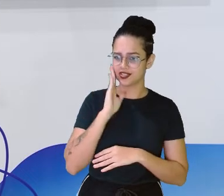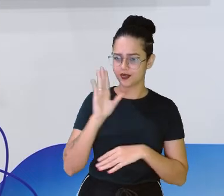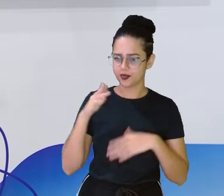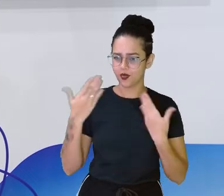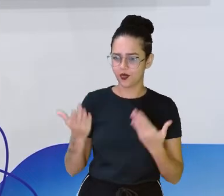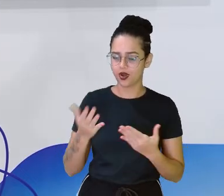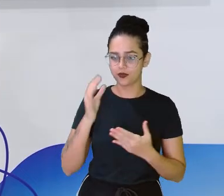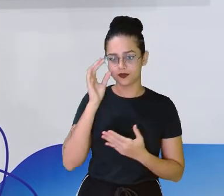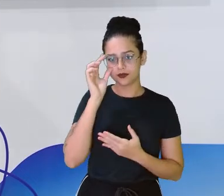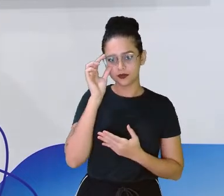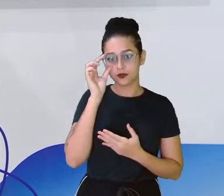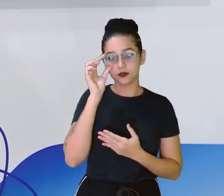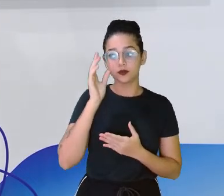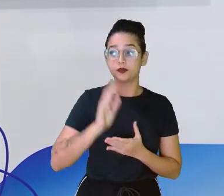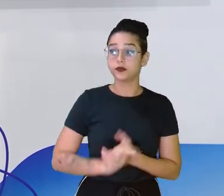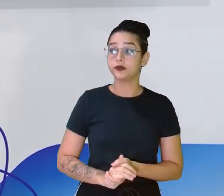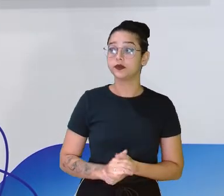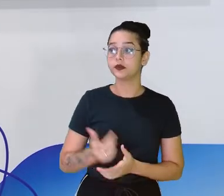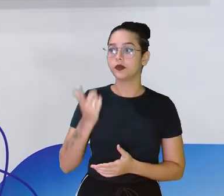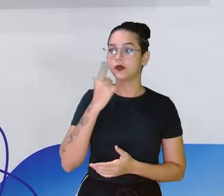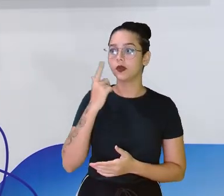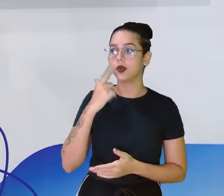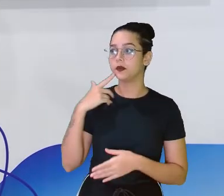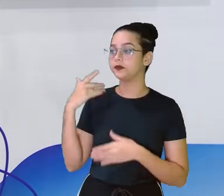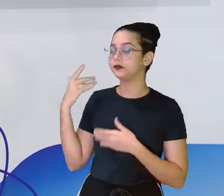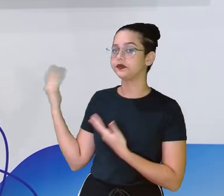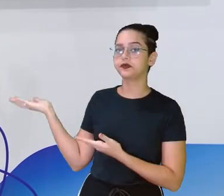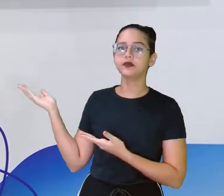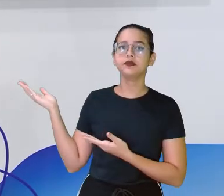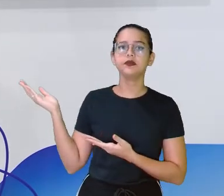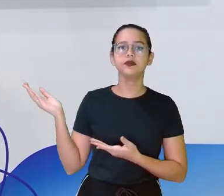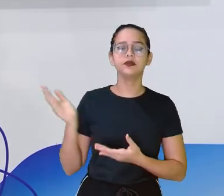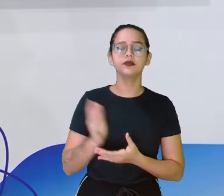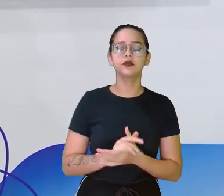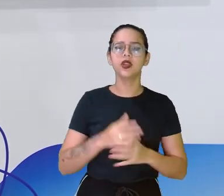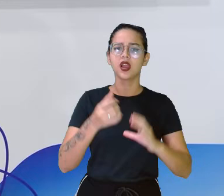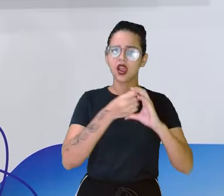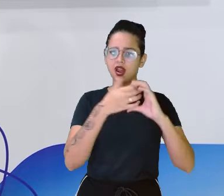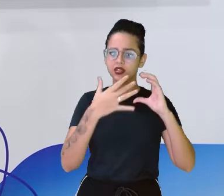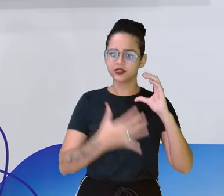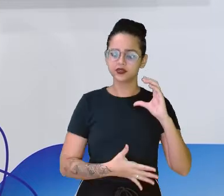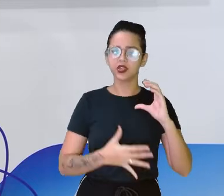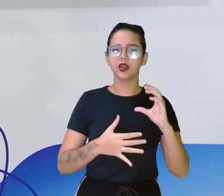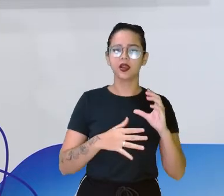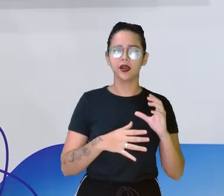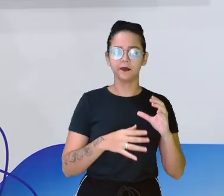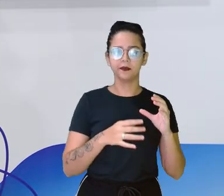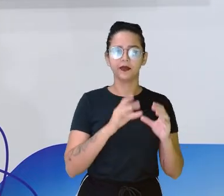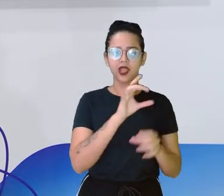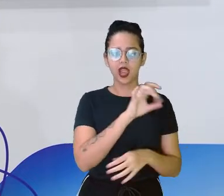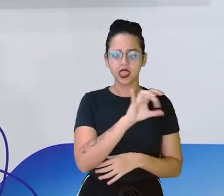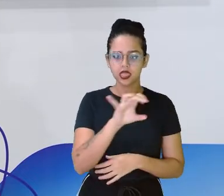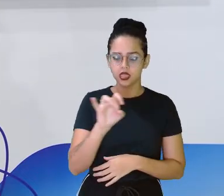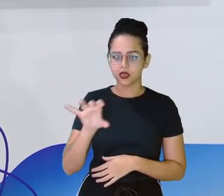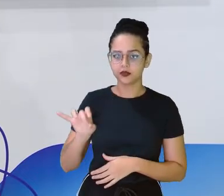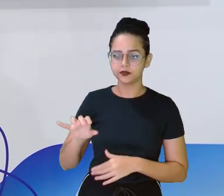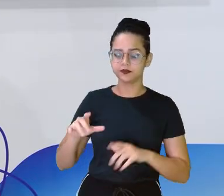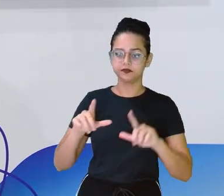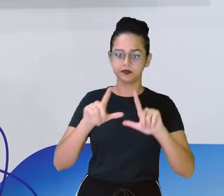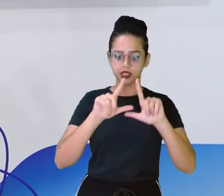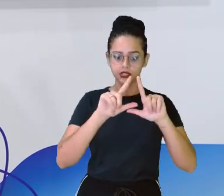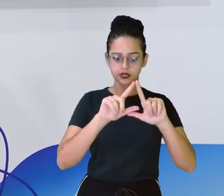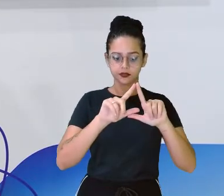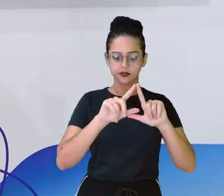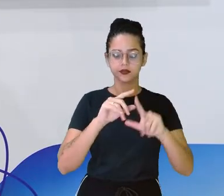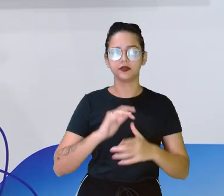são elas. E aqui eu vou classificar as minhas pirâmides. Eu vou